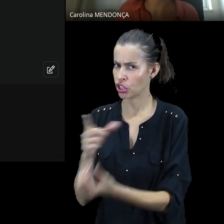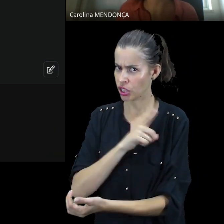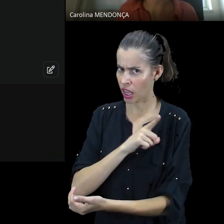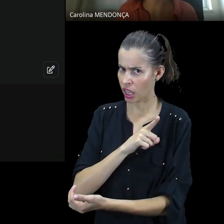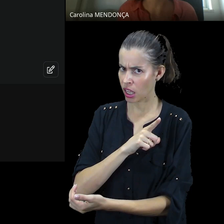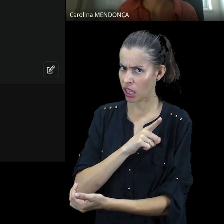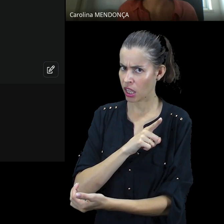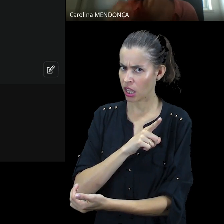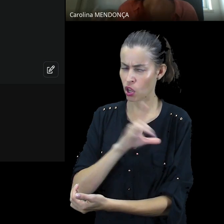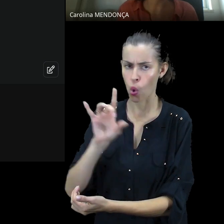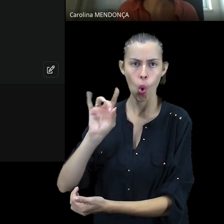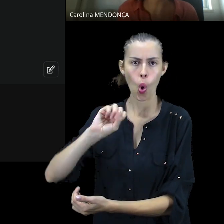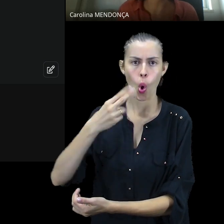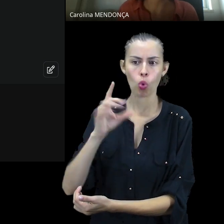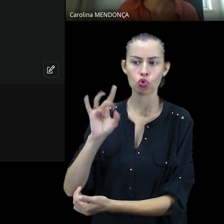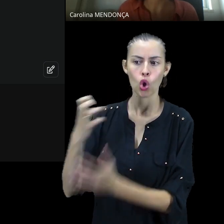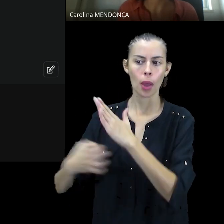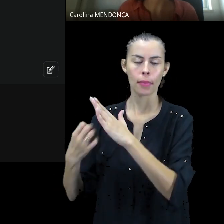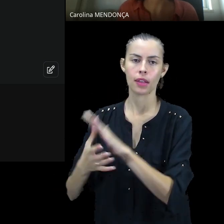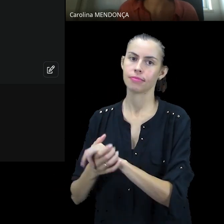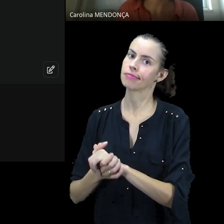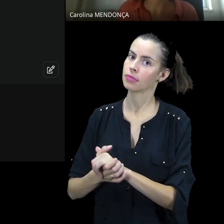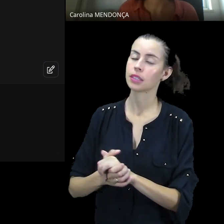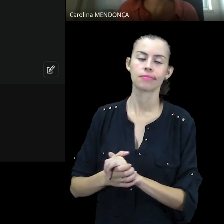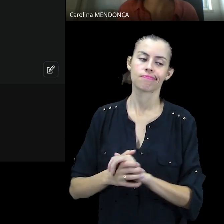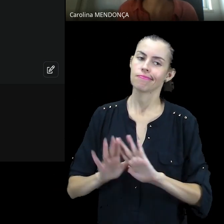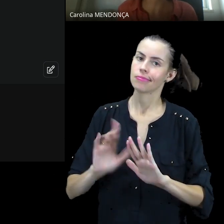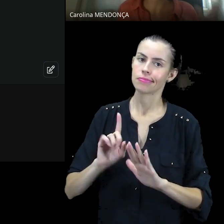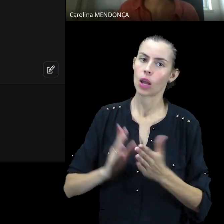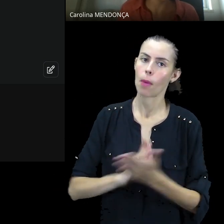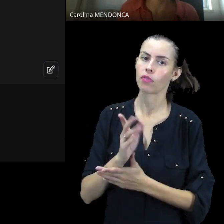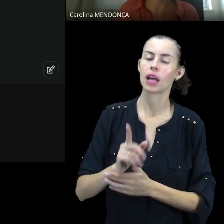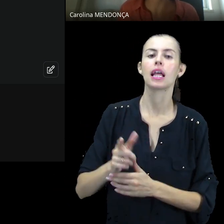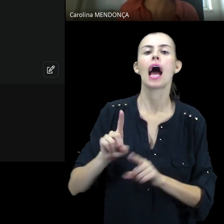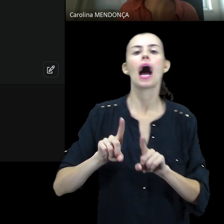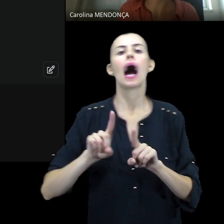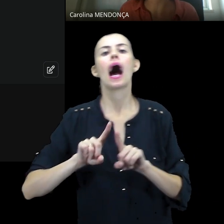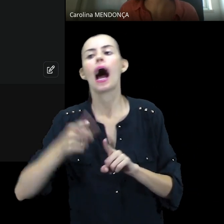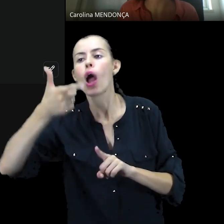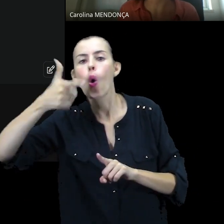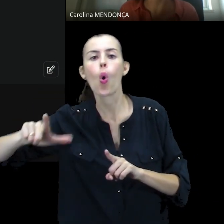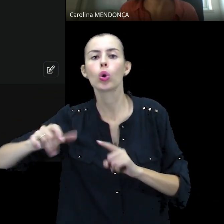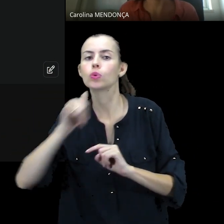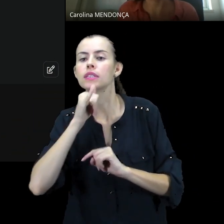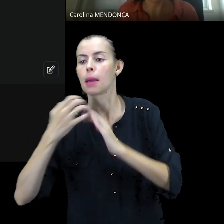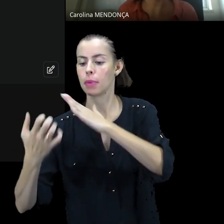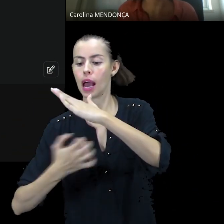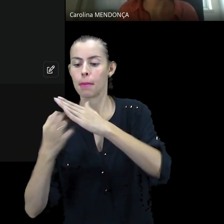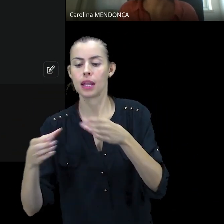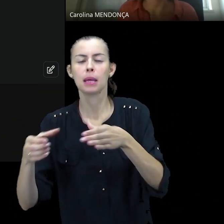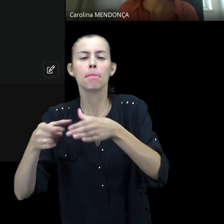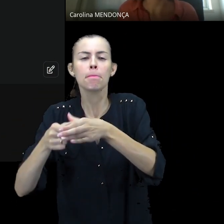responsabilidade social, que tem uma valorização da formação cidadã dos estudantes e dessa relação com as comunidades. Aí sim a gente